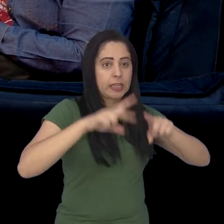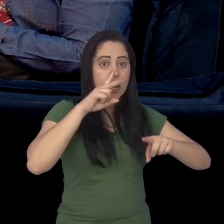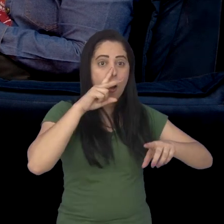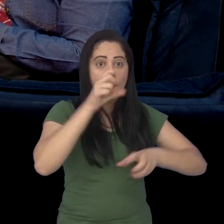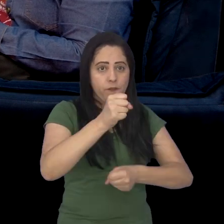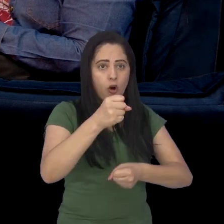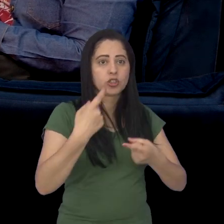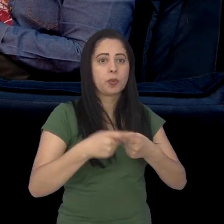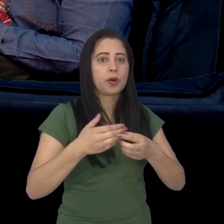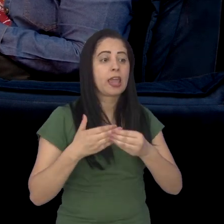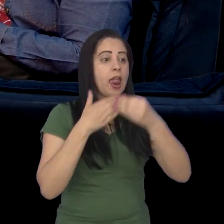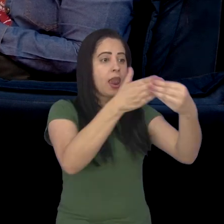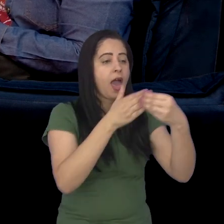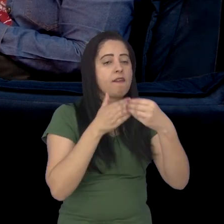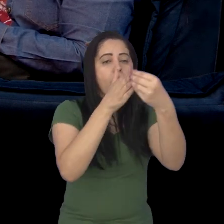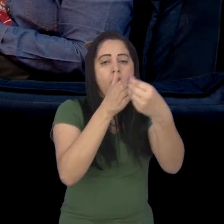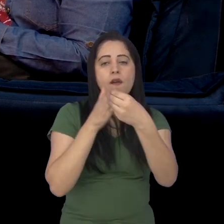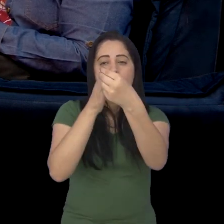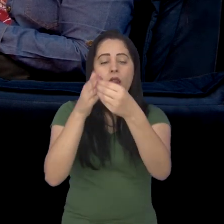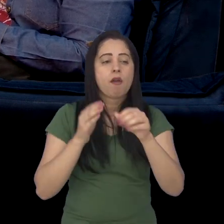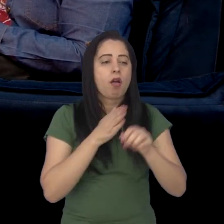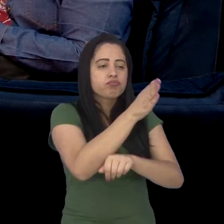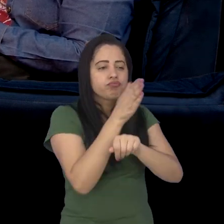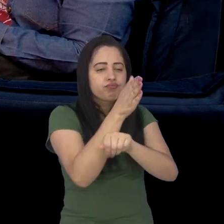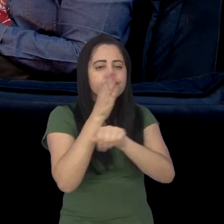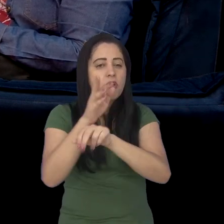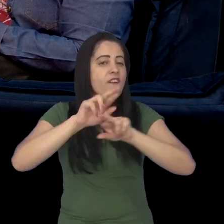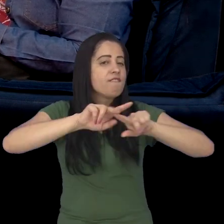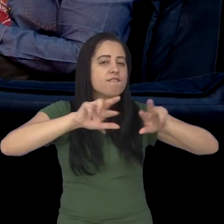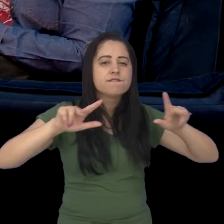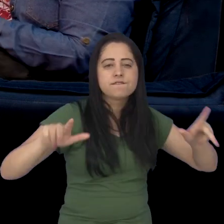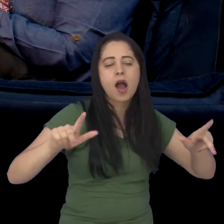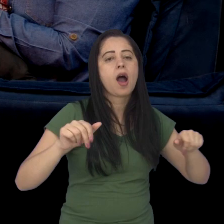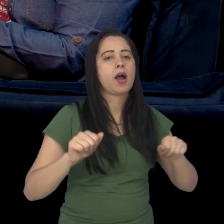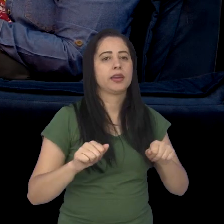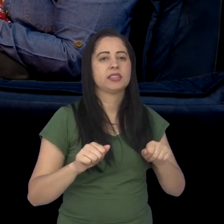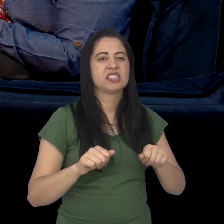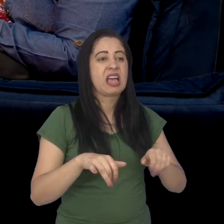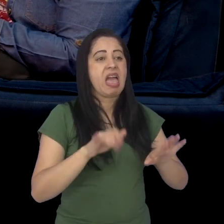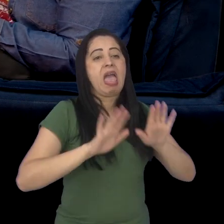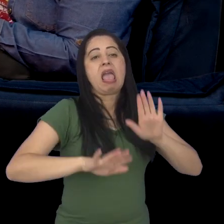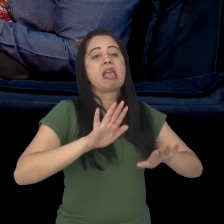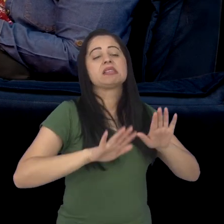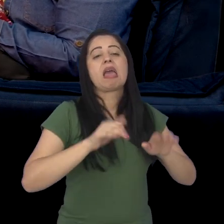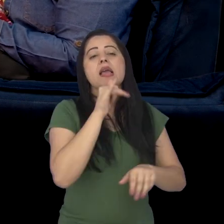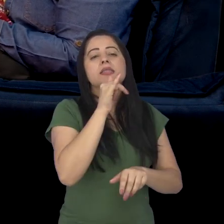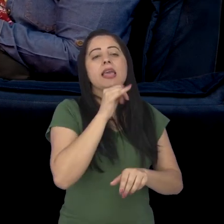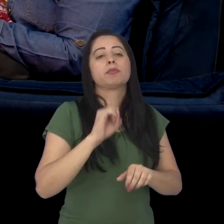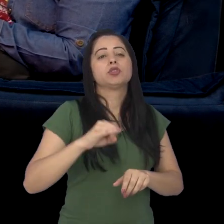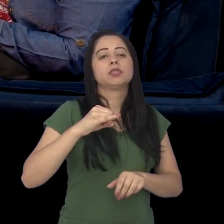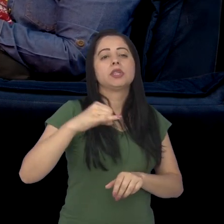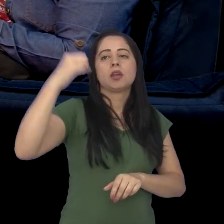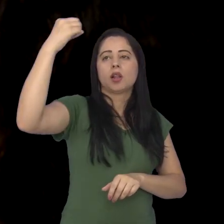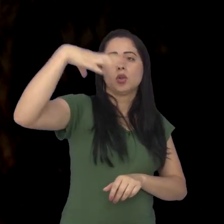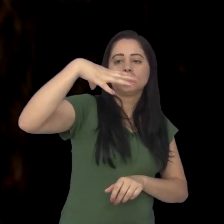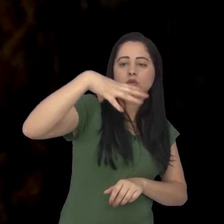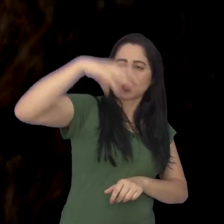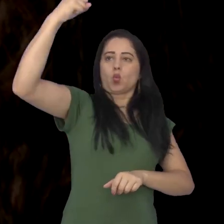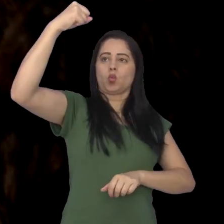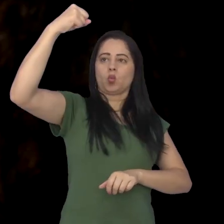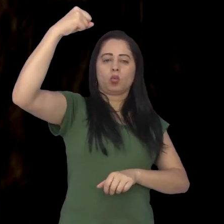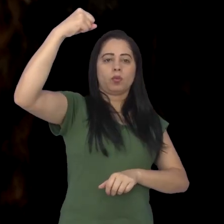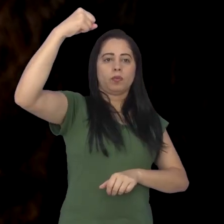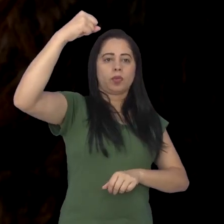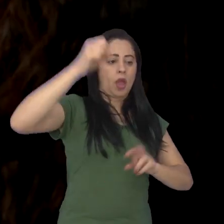muito robusto, porque ela vai para qualquer lugar. Ela funciona em aldeia indígena, ela funciona onde não tem energia elétrica, ela leva pancada